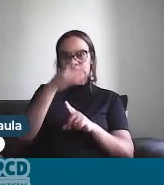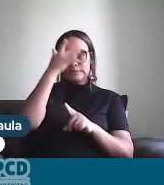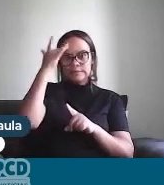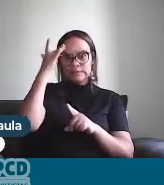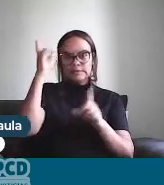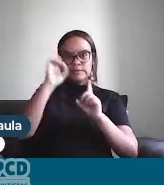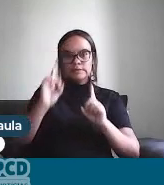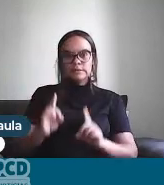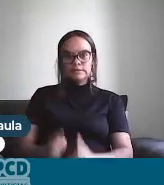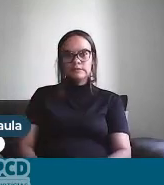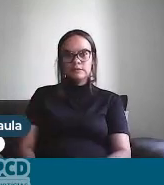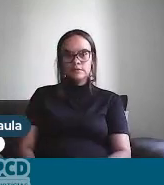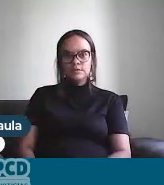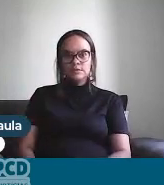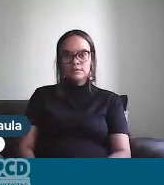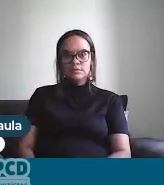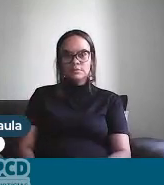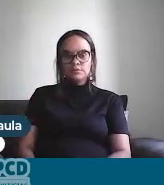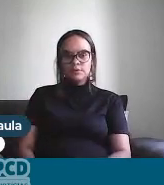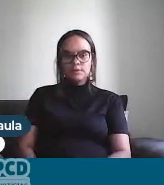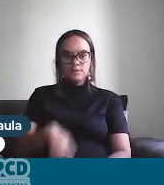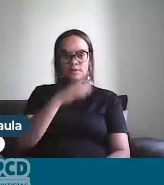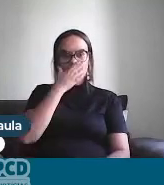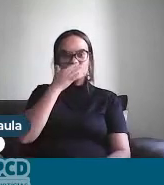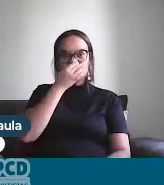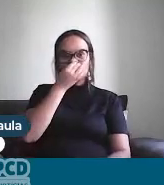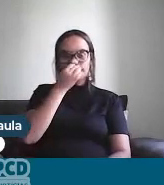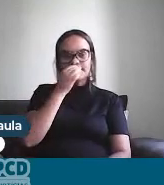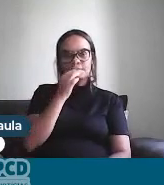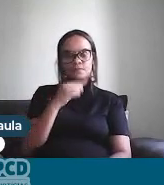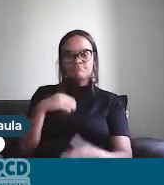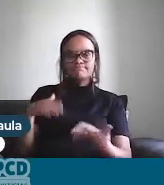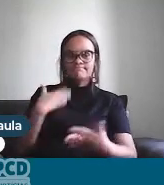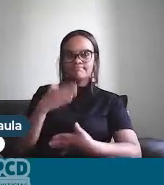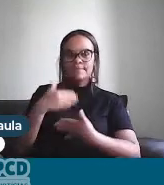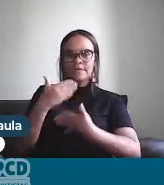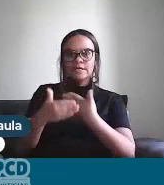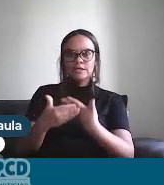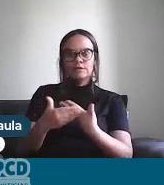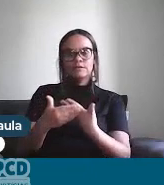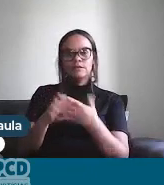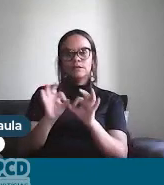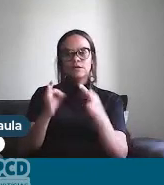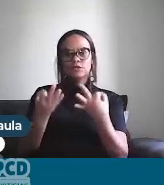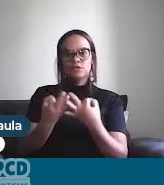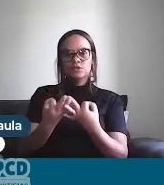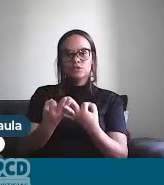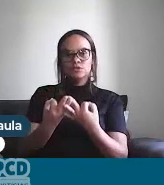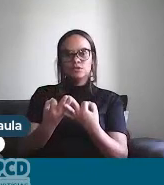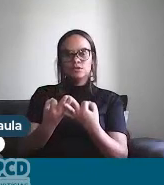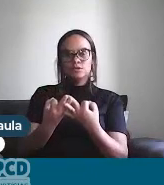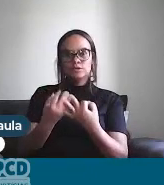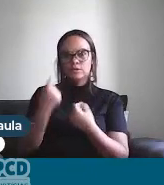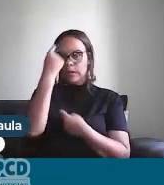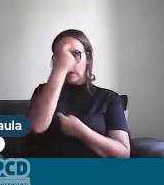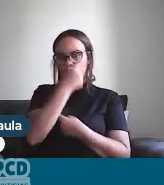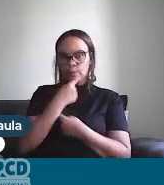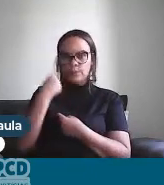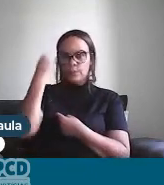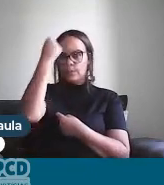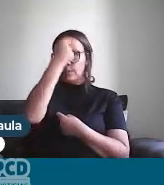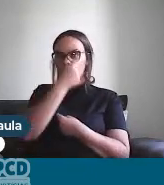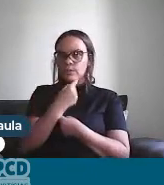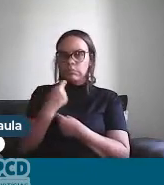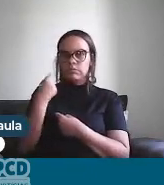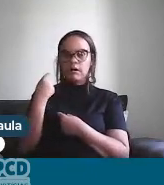problema. Né? Então, isso, ao longo do tempo, é um desgaste muito grande. Esses pais passam praticamente 24 horas cuidando